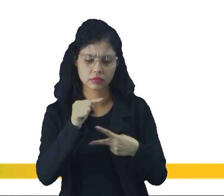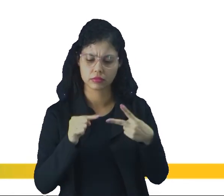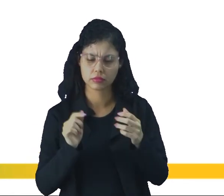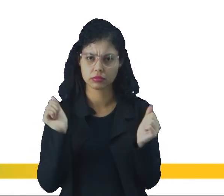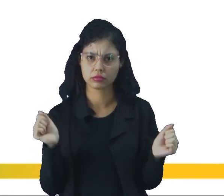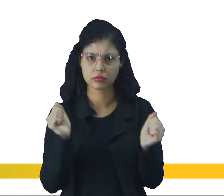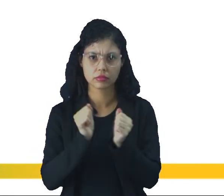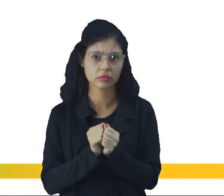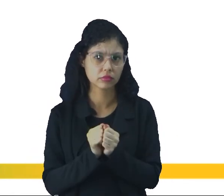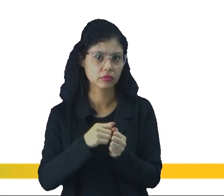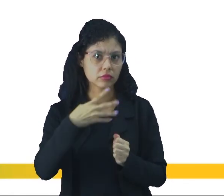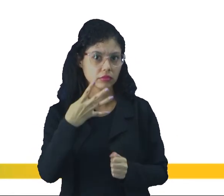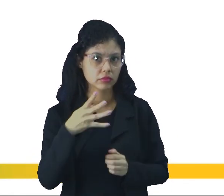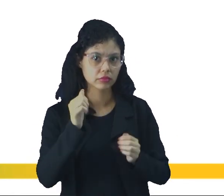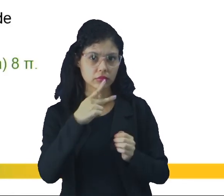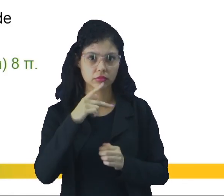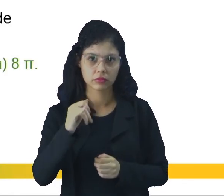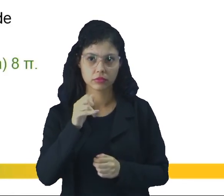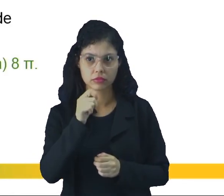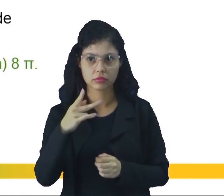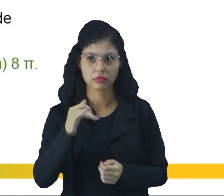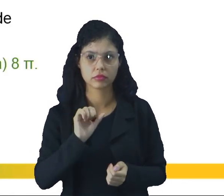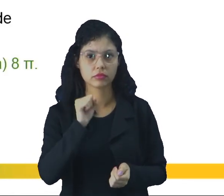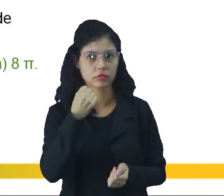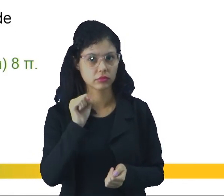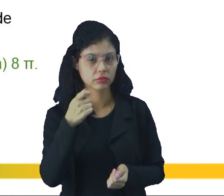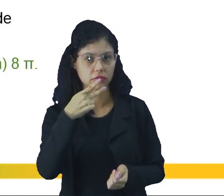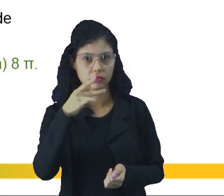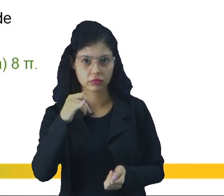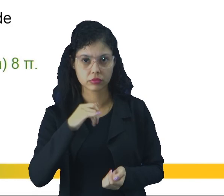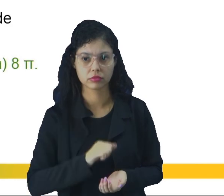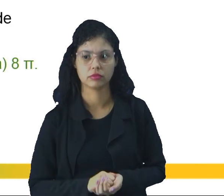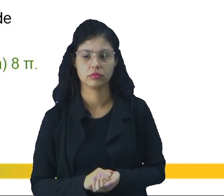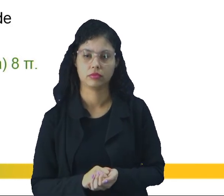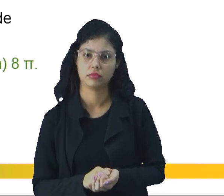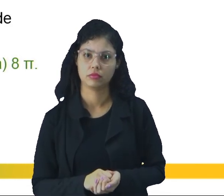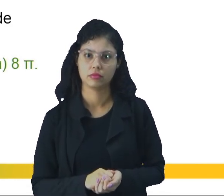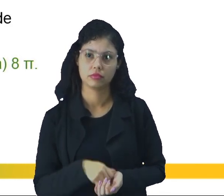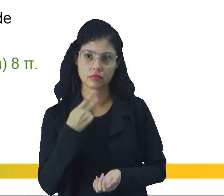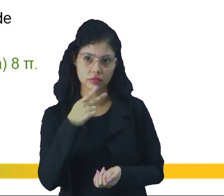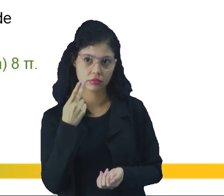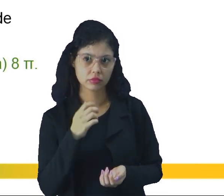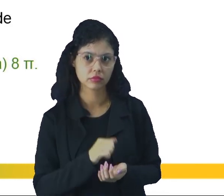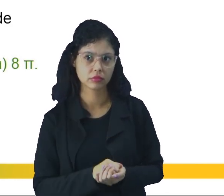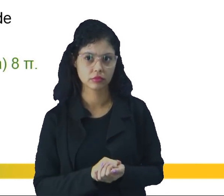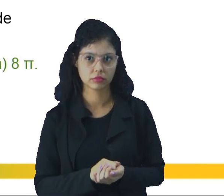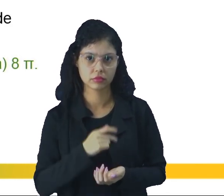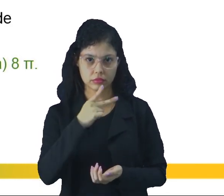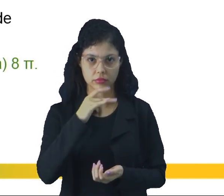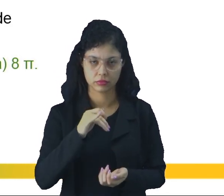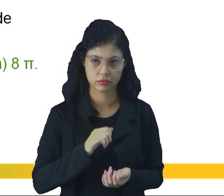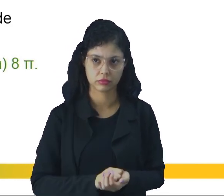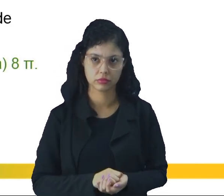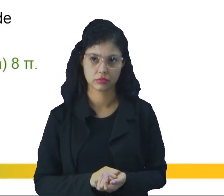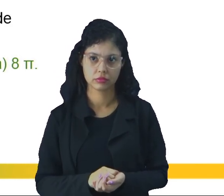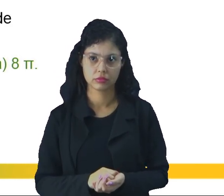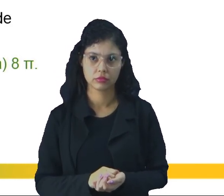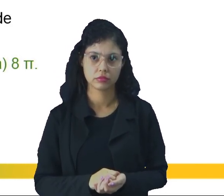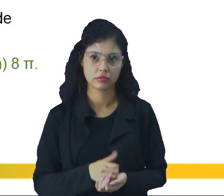dois juntos? 4π e 4π dá 8π. O cara vai falando com o índio, né? 8π. Aqui,